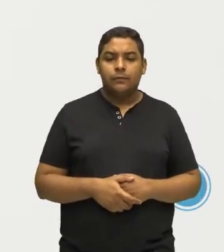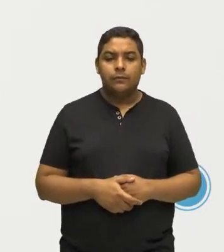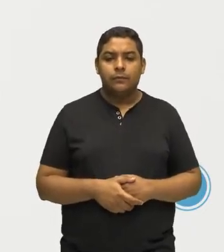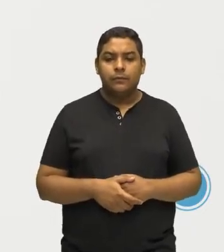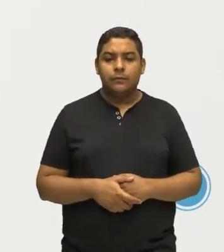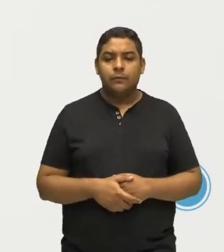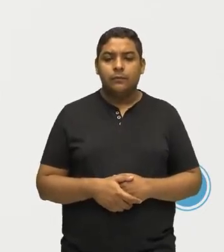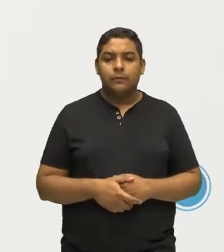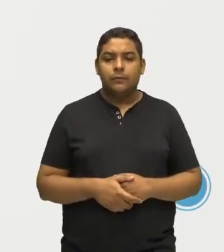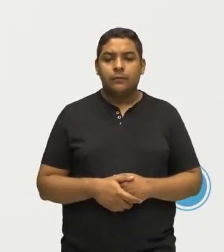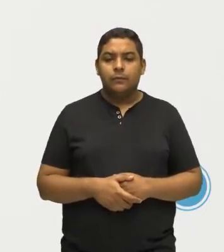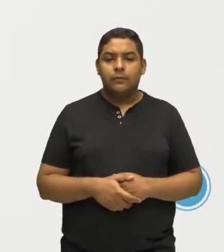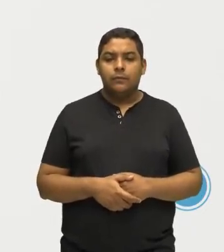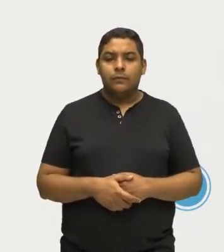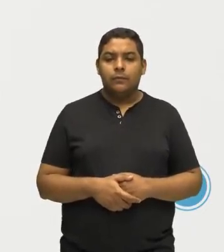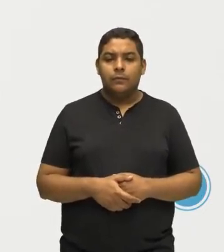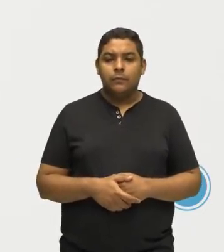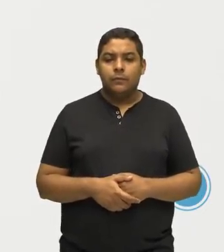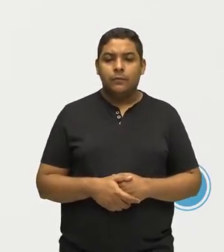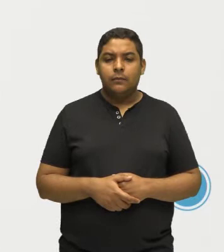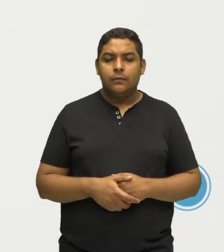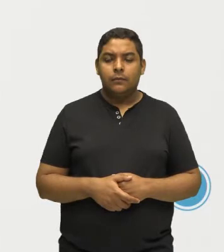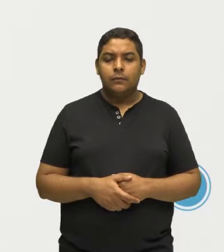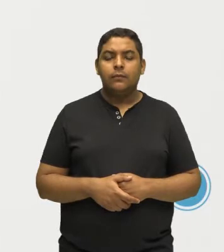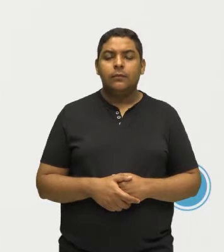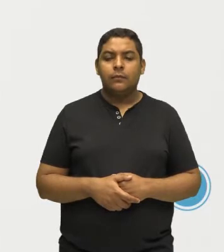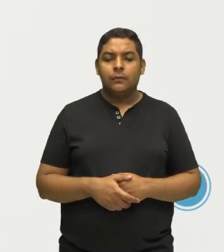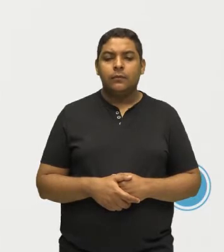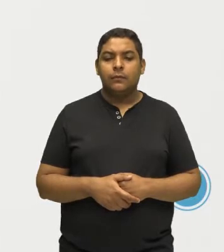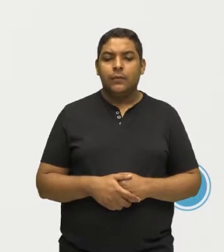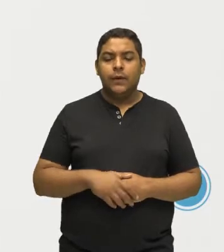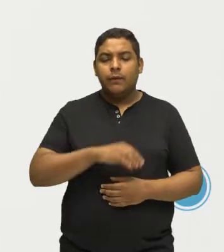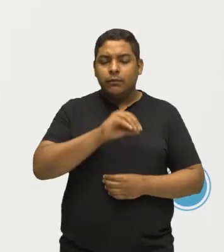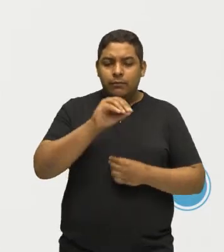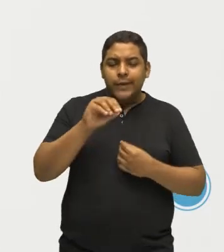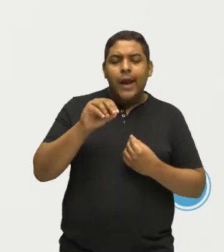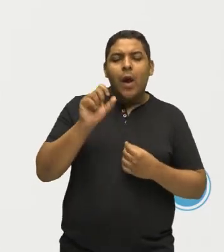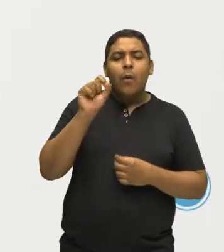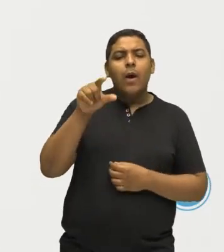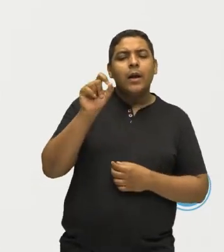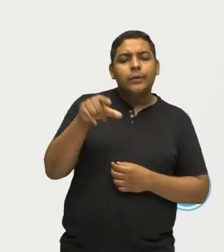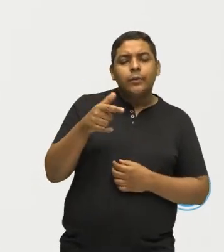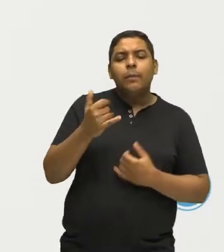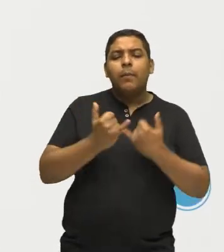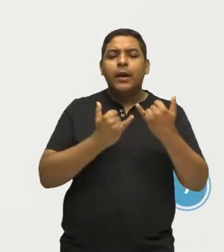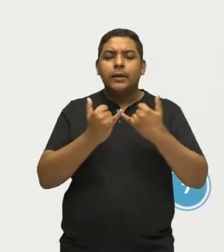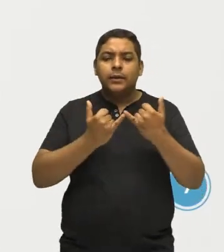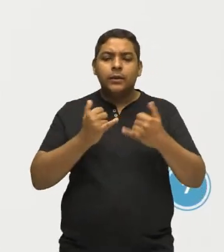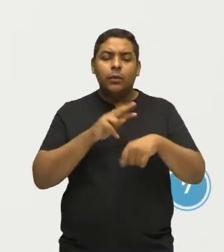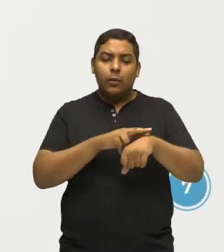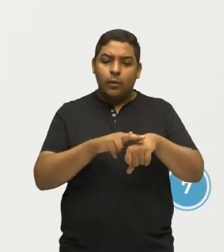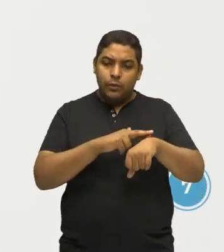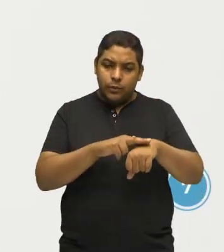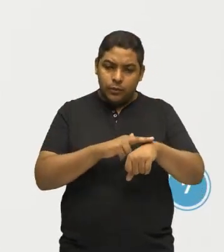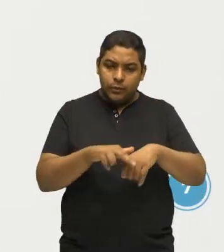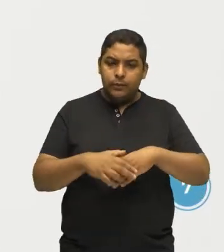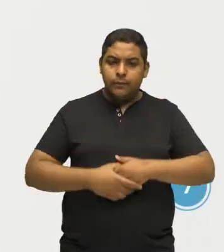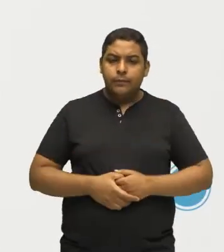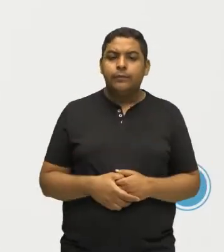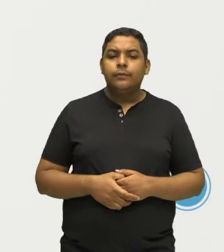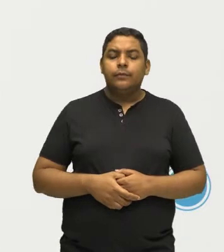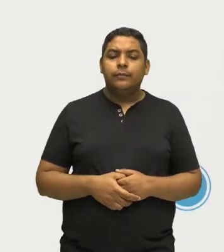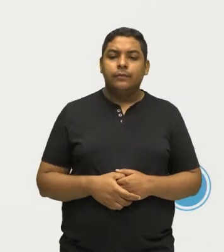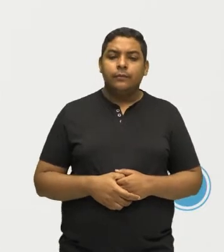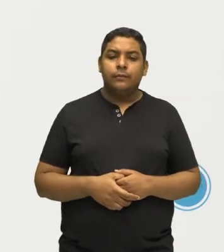azul arroxeado, que é uma terceira cor aqui terciária. E se eu pegar o azul com